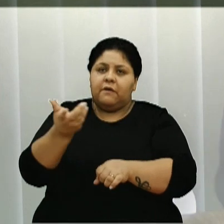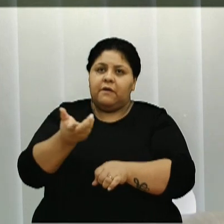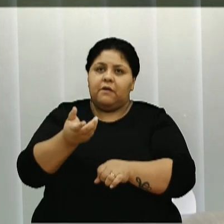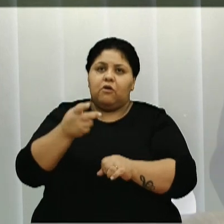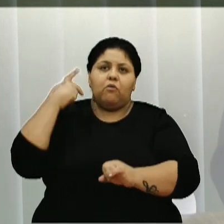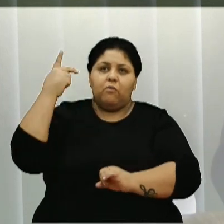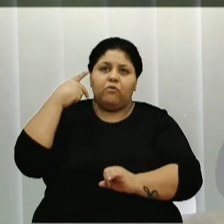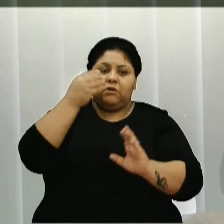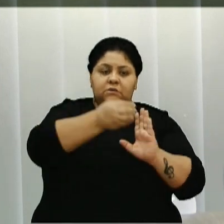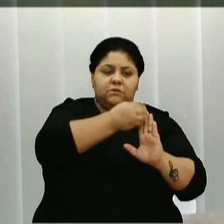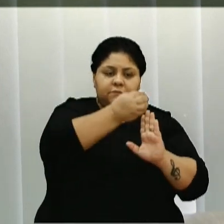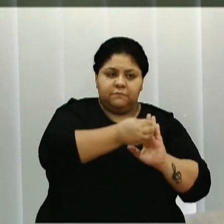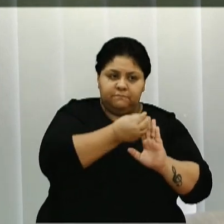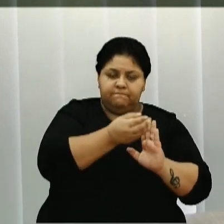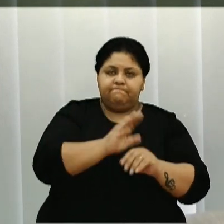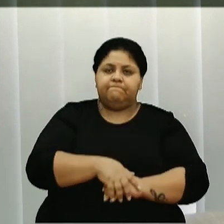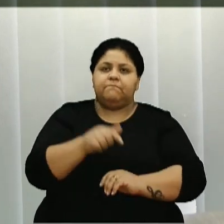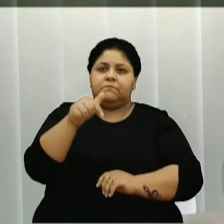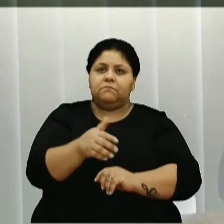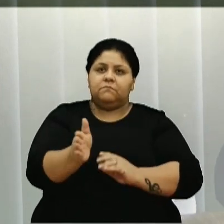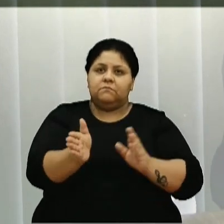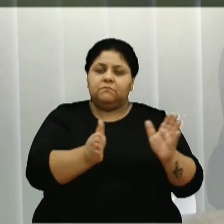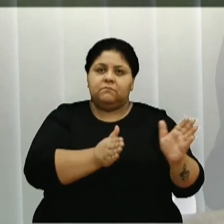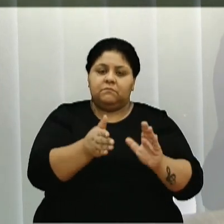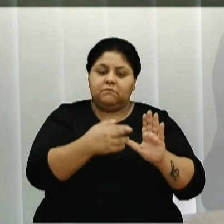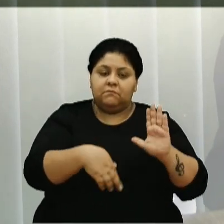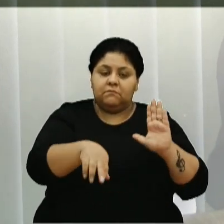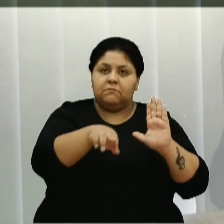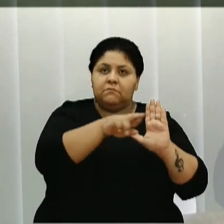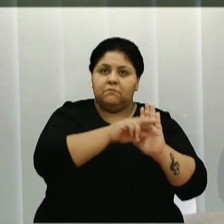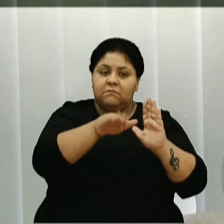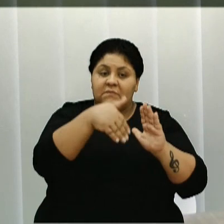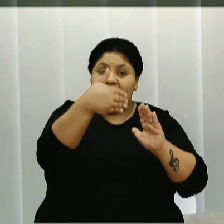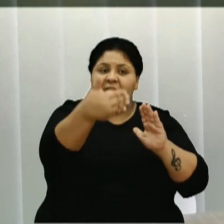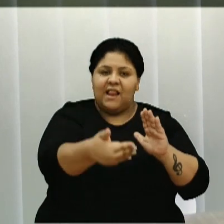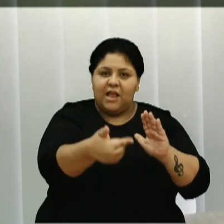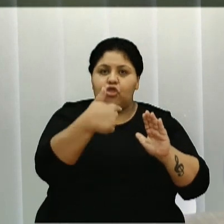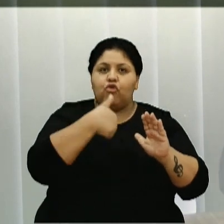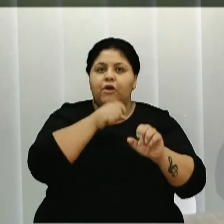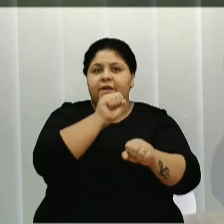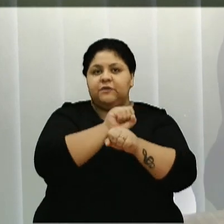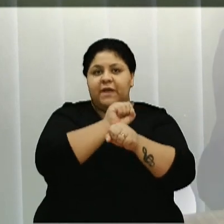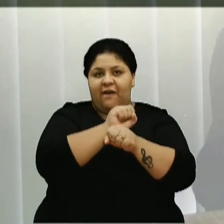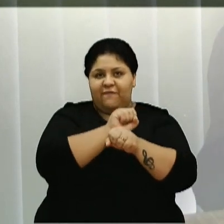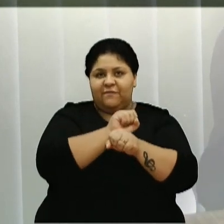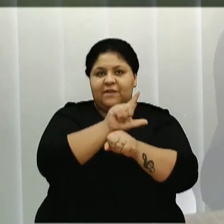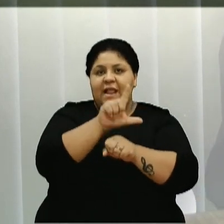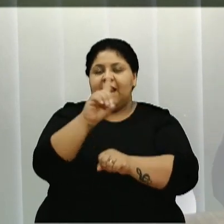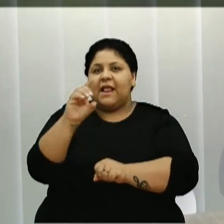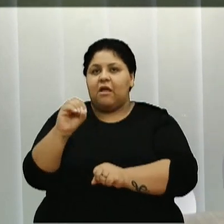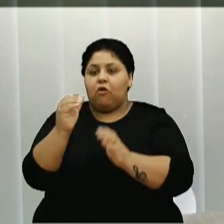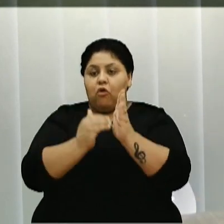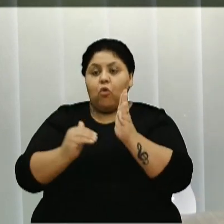orçamentária. Nesse período, o resultado foi além de nossa expectativa na LDO, com crescimento